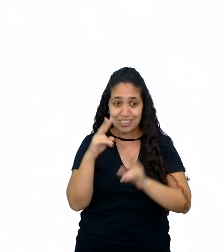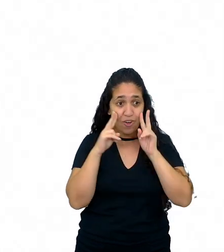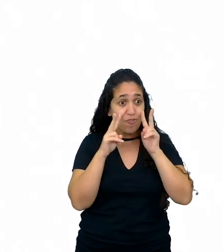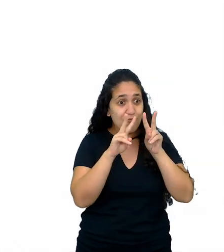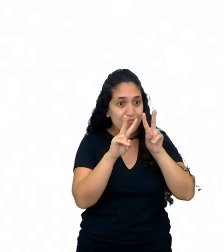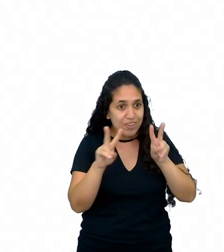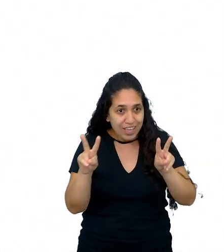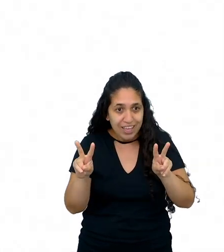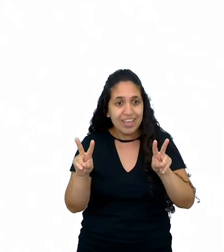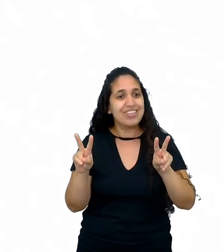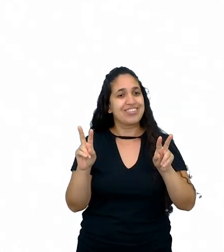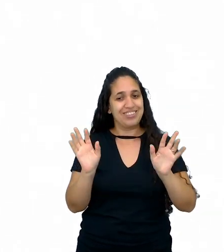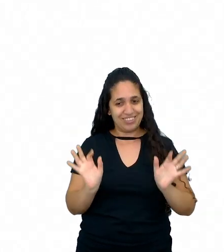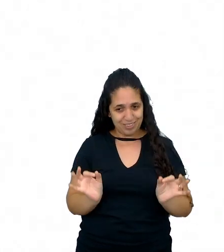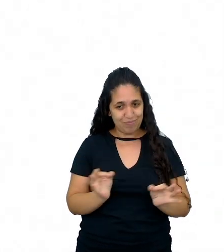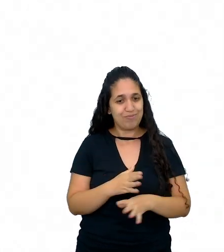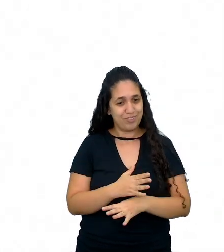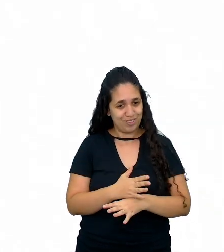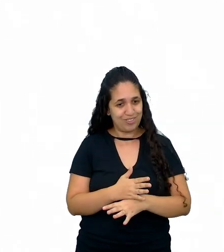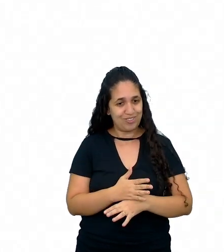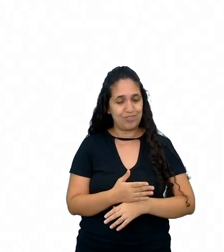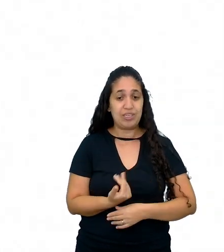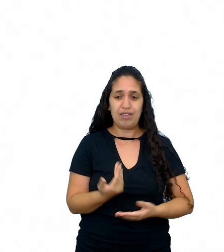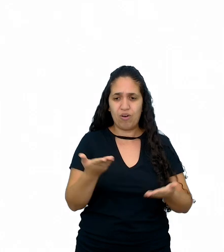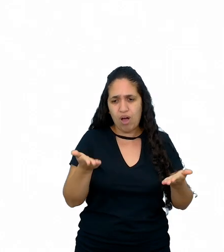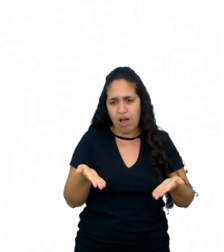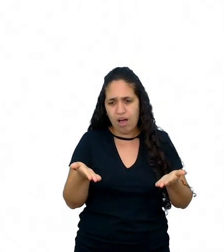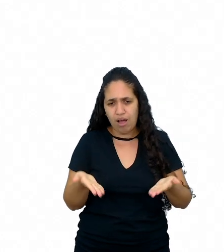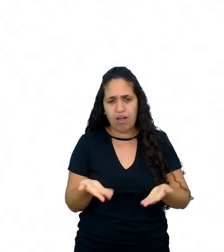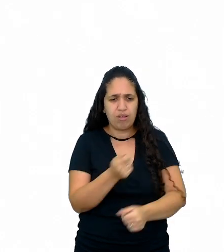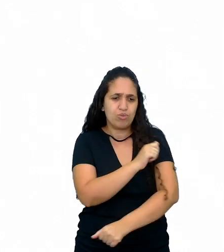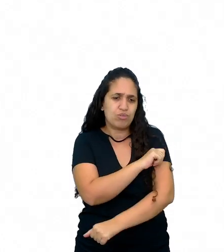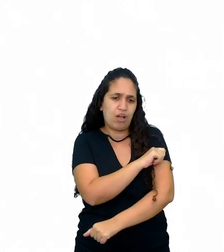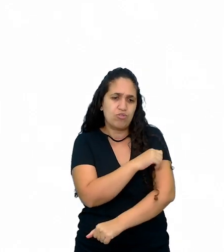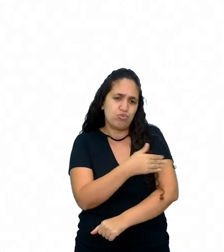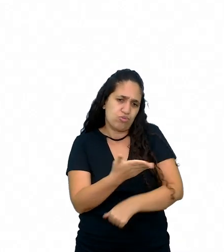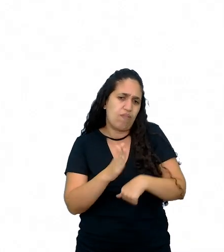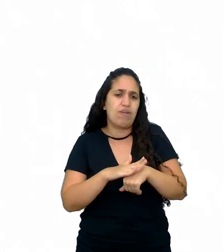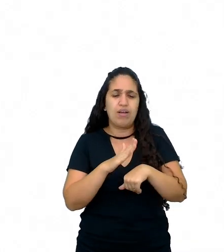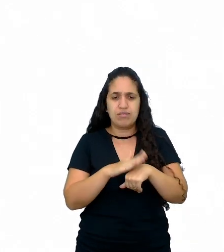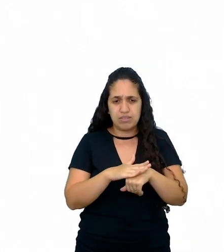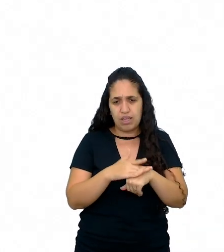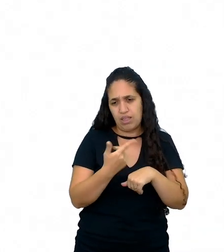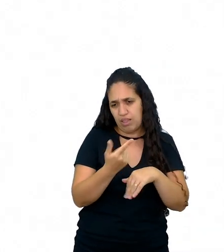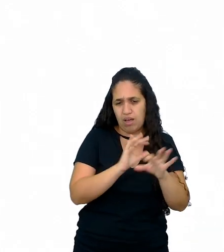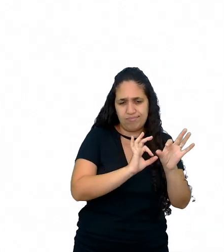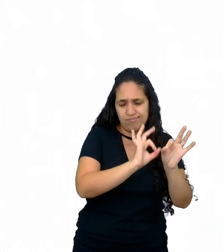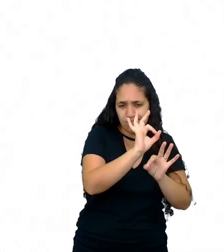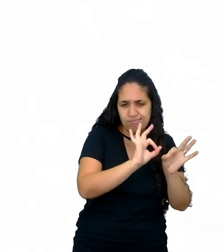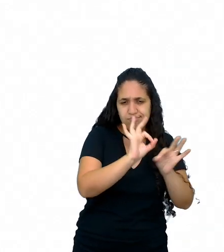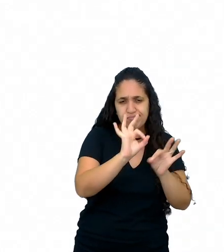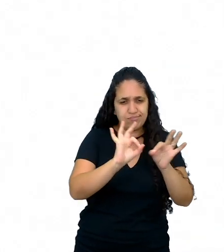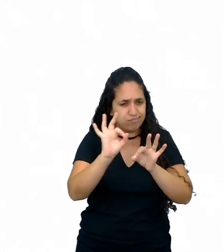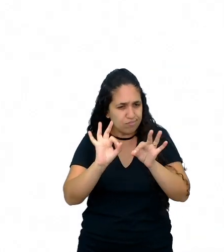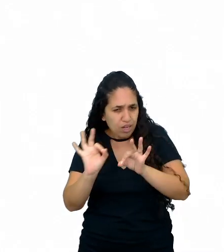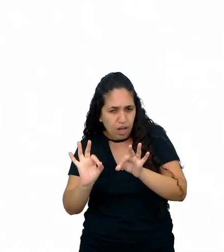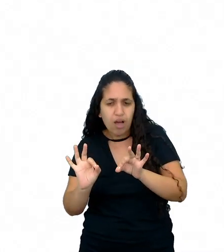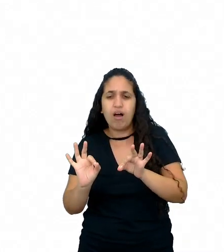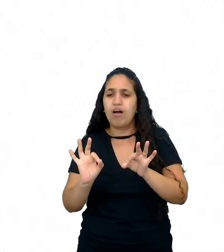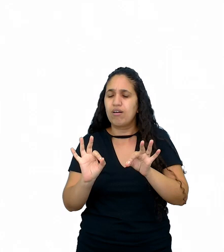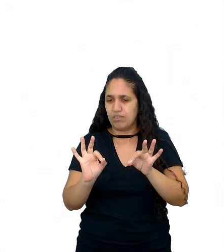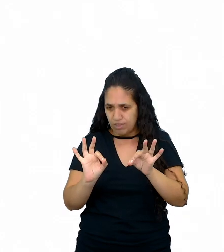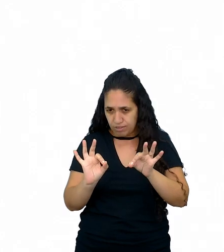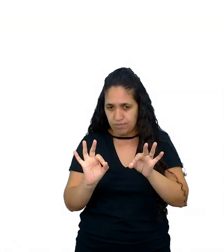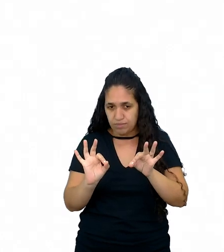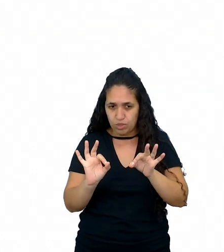final deles. Como eu falei, aqui eles podem fazer também um protótipo, né? Eu sempre brinco, né? Também